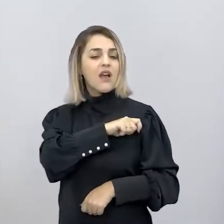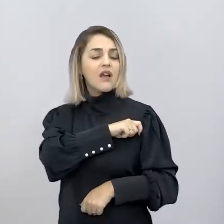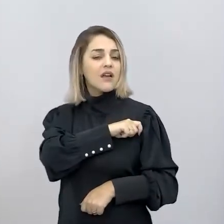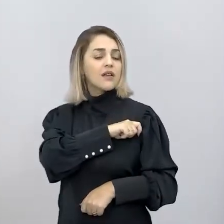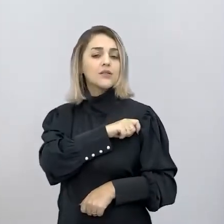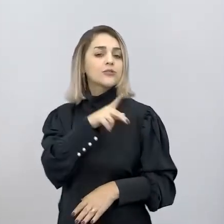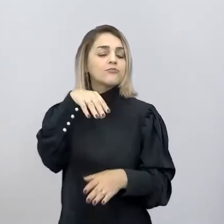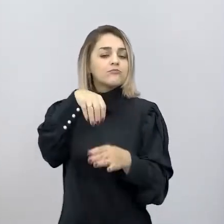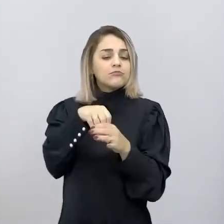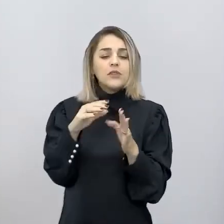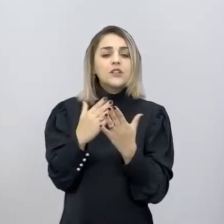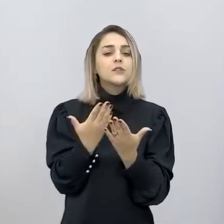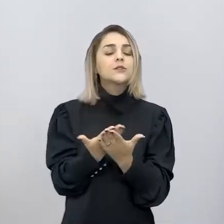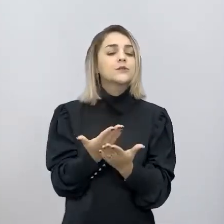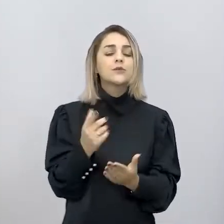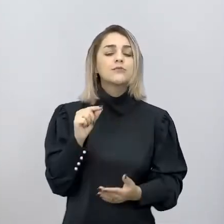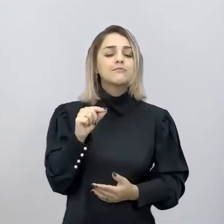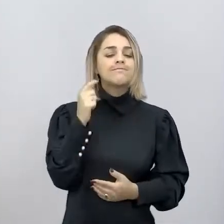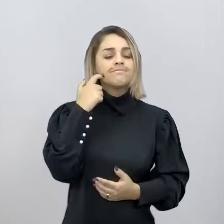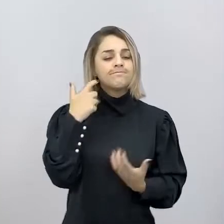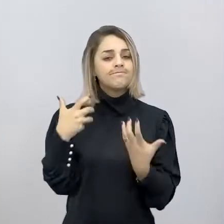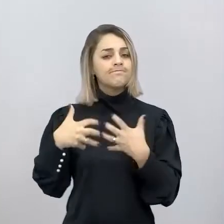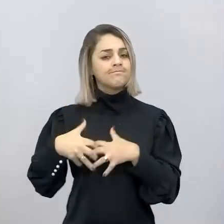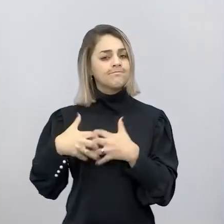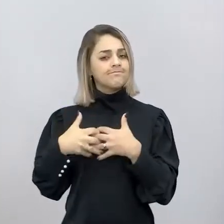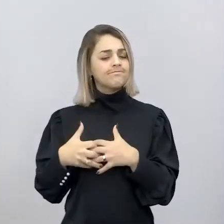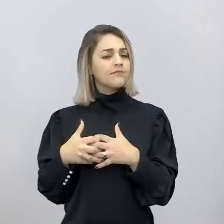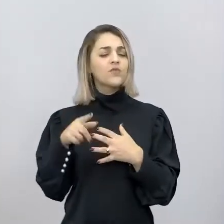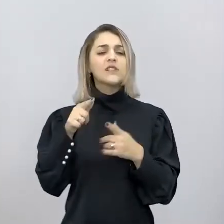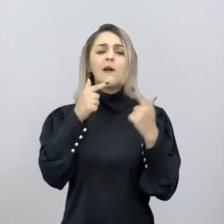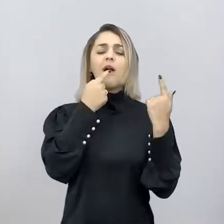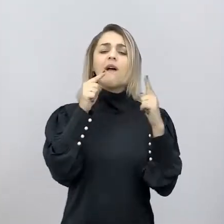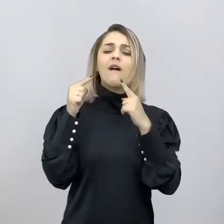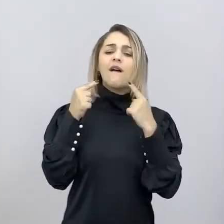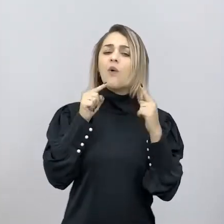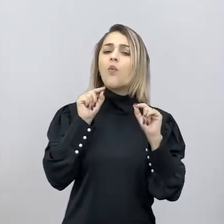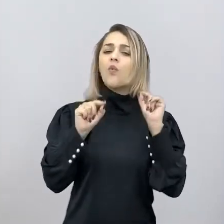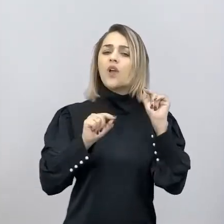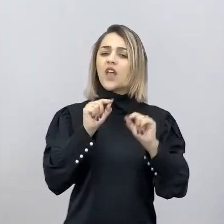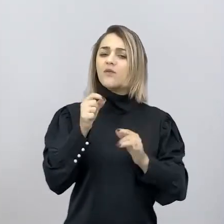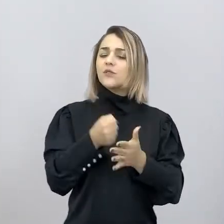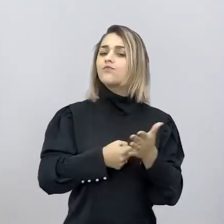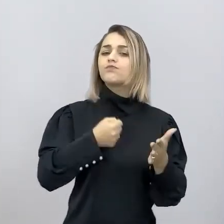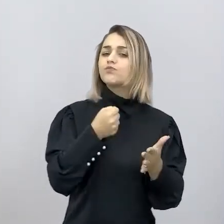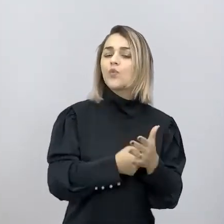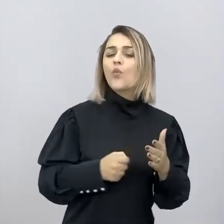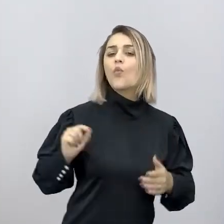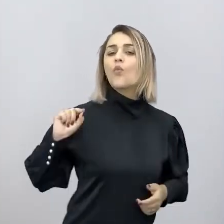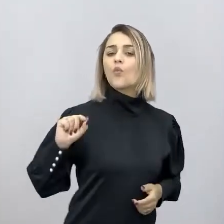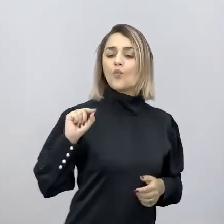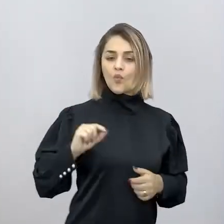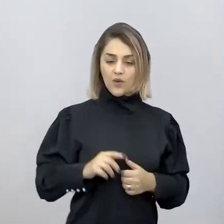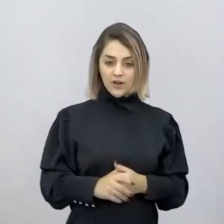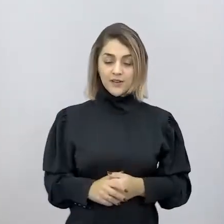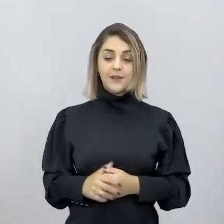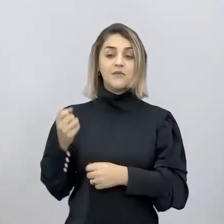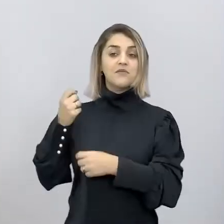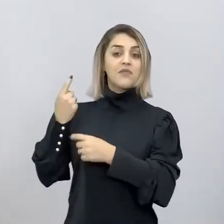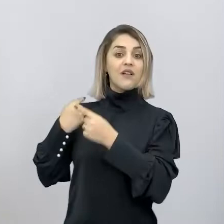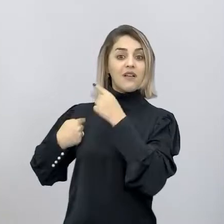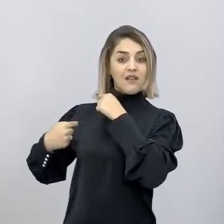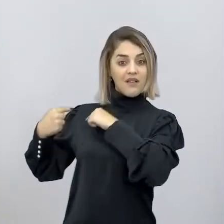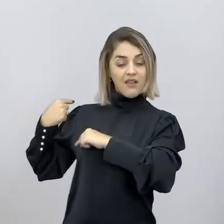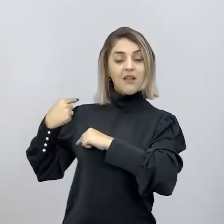escolas? Pensem o que vocês reivindicam. Porque, olha, em 22 nós tínhamos uma arte ultrapassada, uma